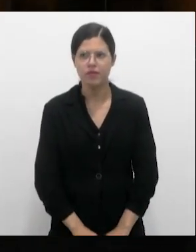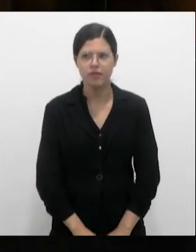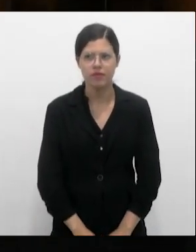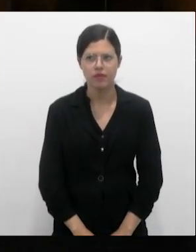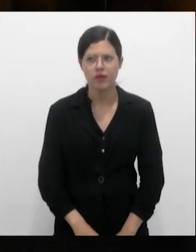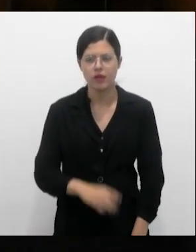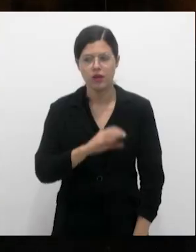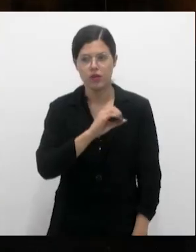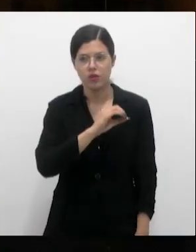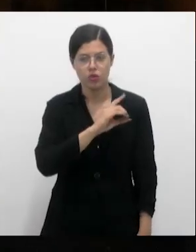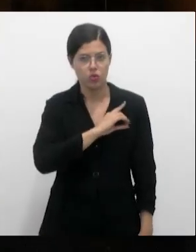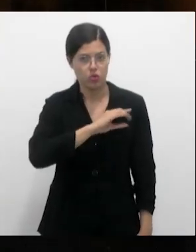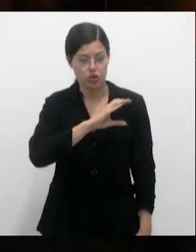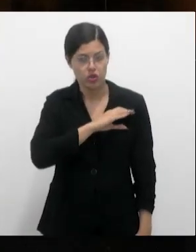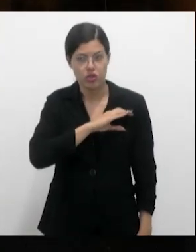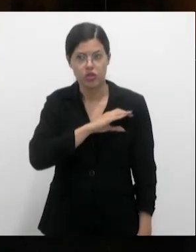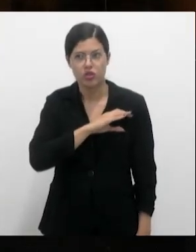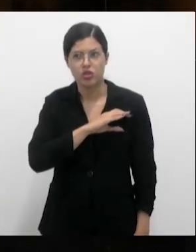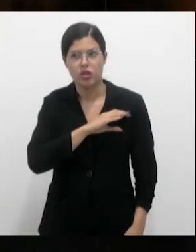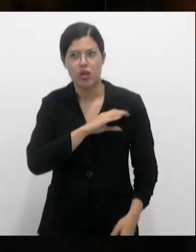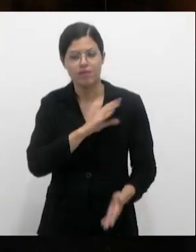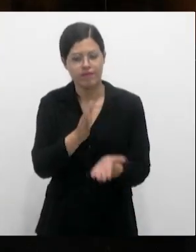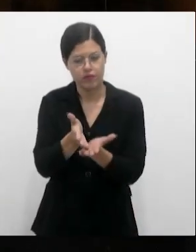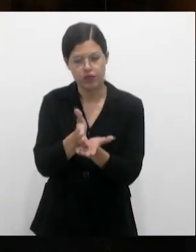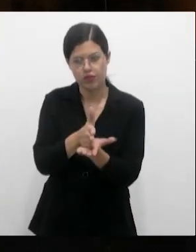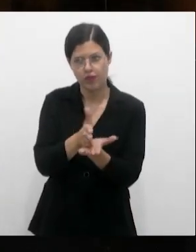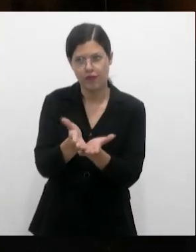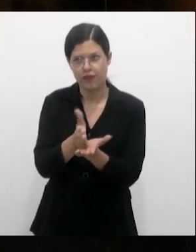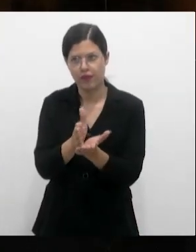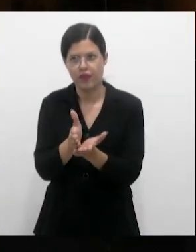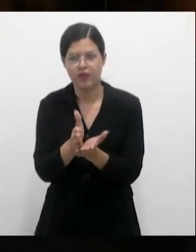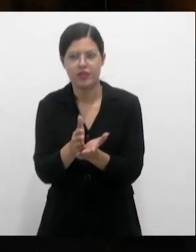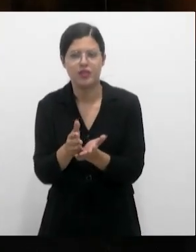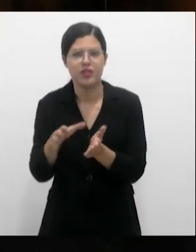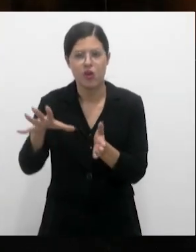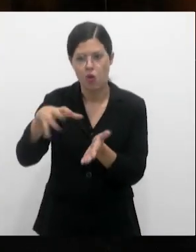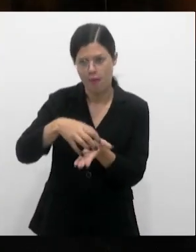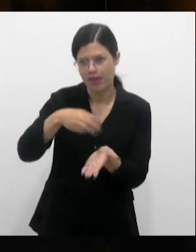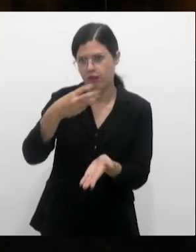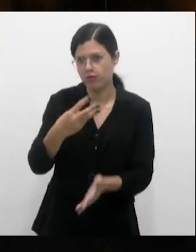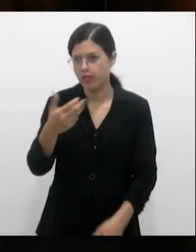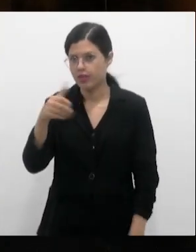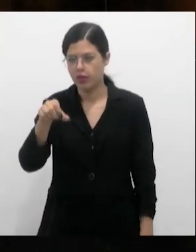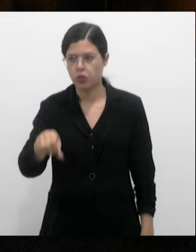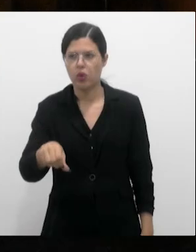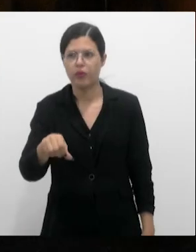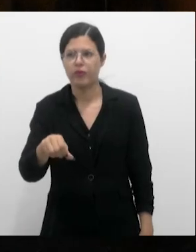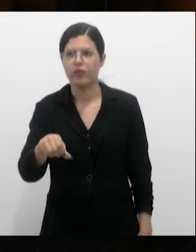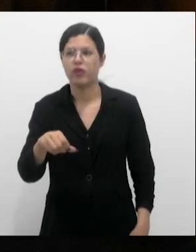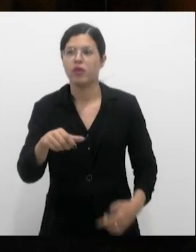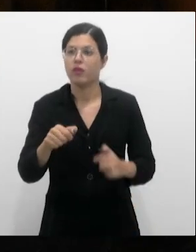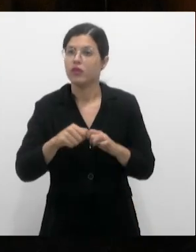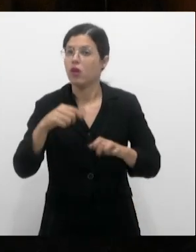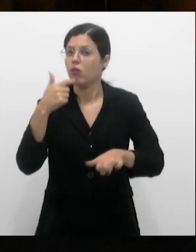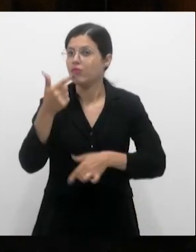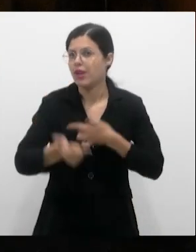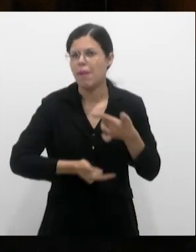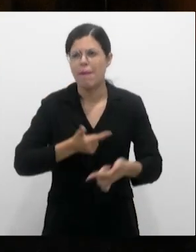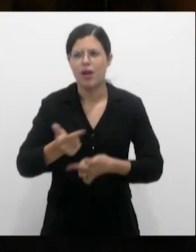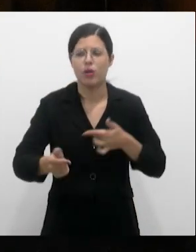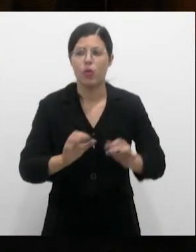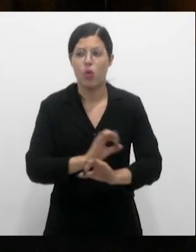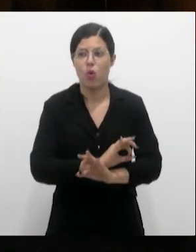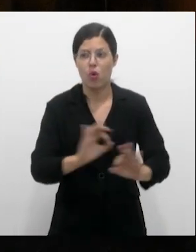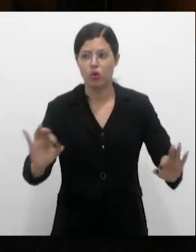Caxias está ali, ó, do lado, faz divisa com o 39. E o 39 vem fazendo um trabalho